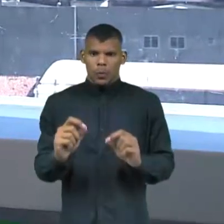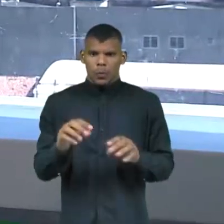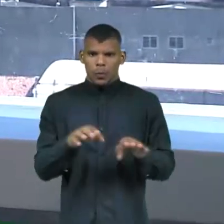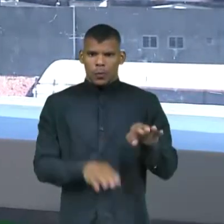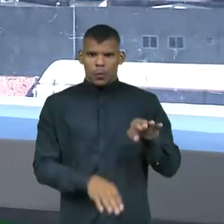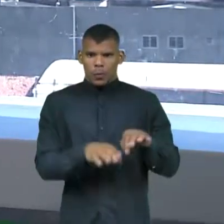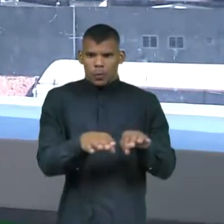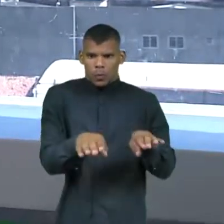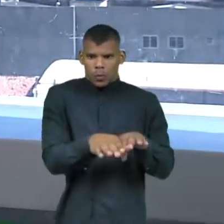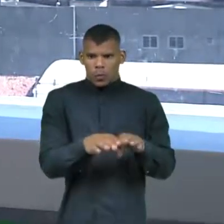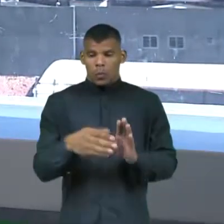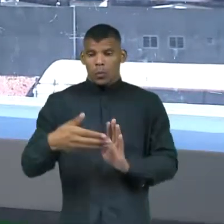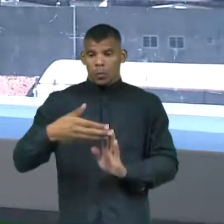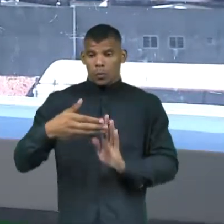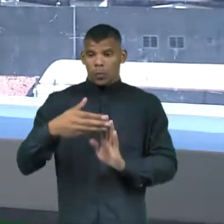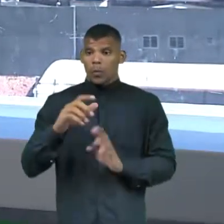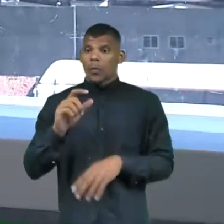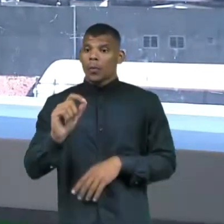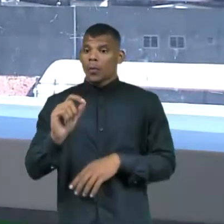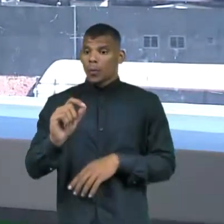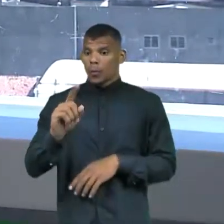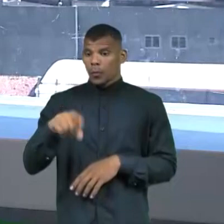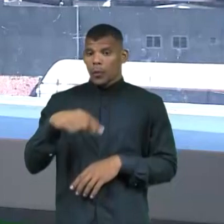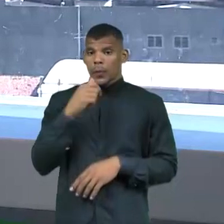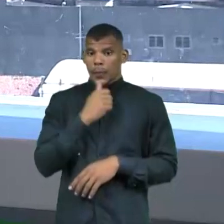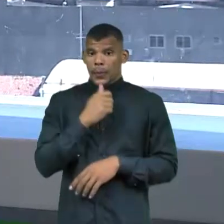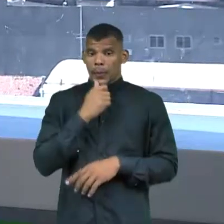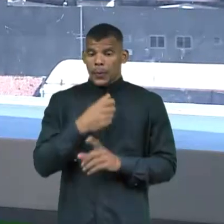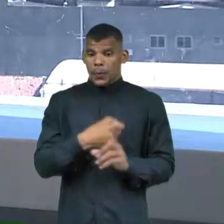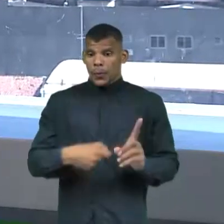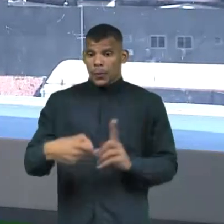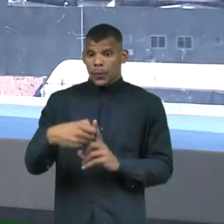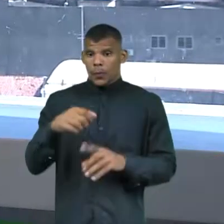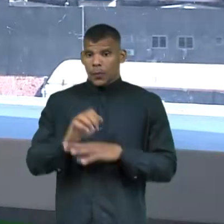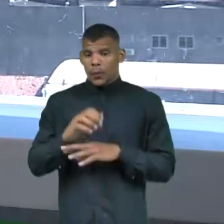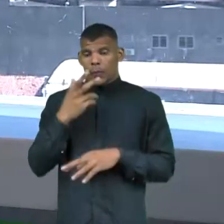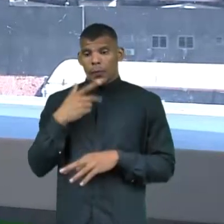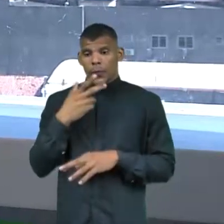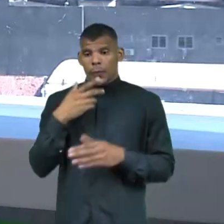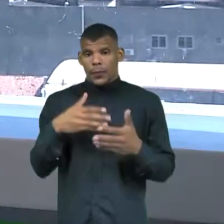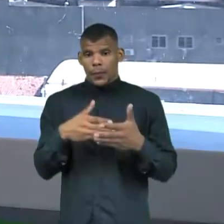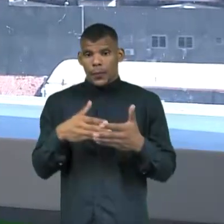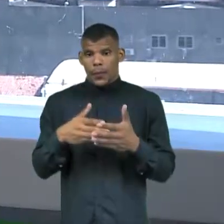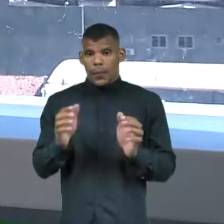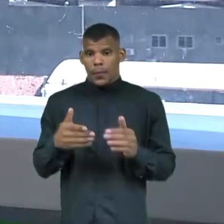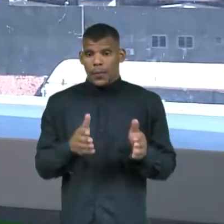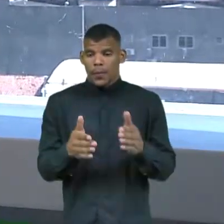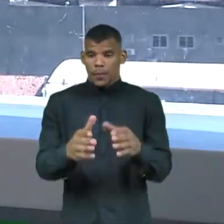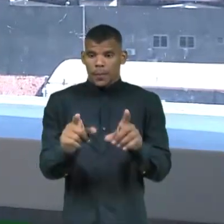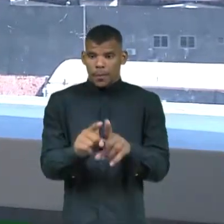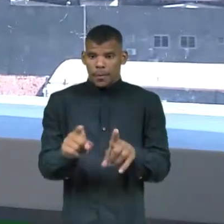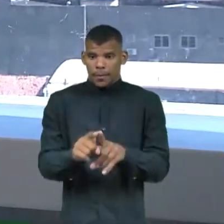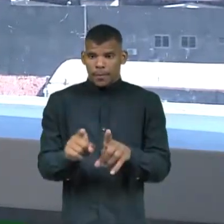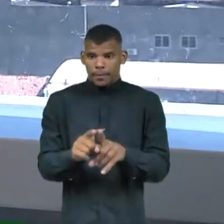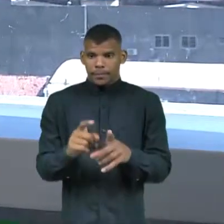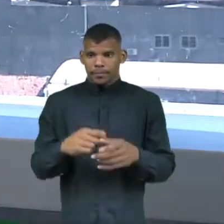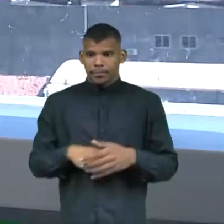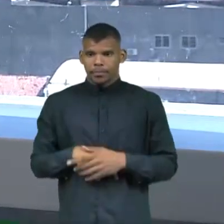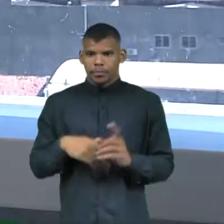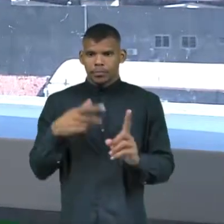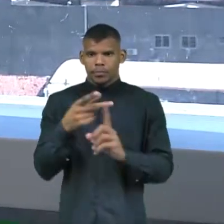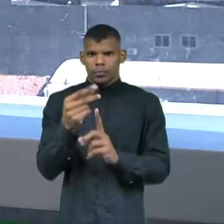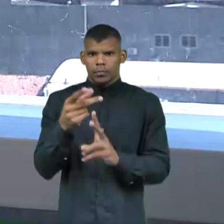Em pauta, as condições da mulher na sociedade cearense, os desafios e os caminhos possíveis para a superação